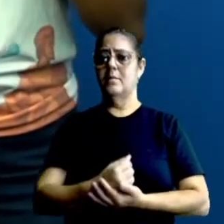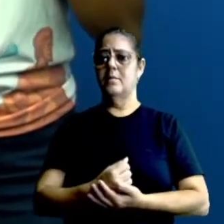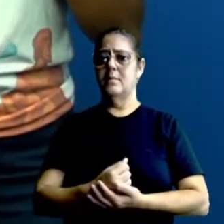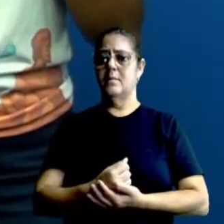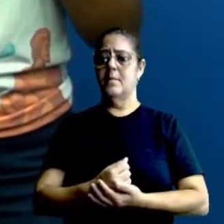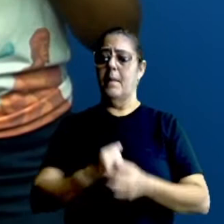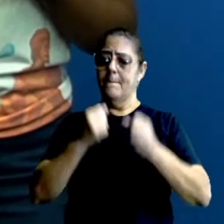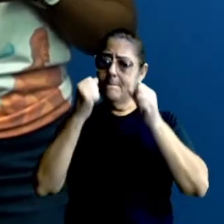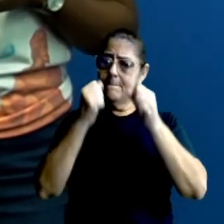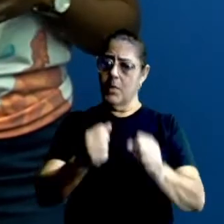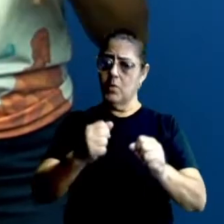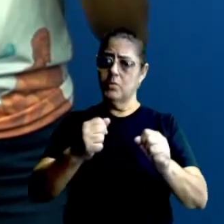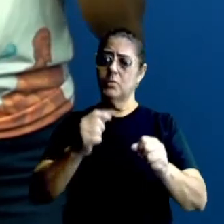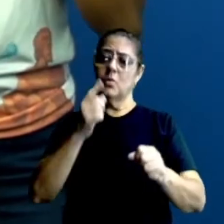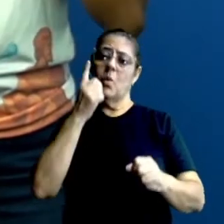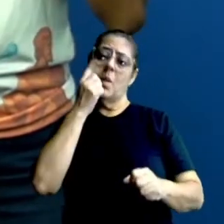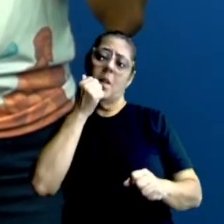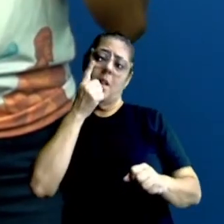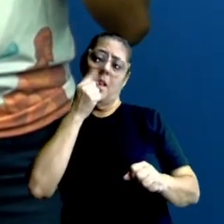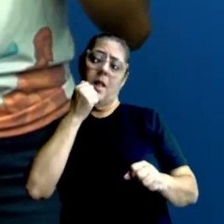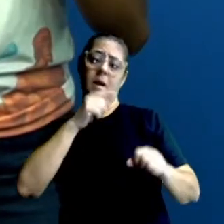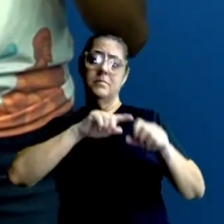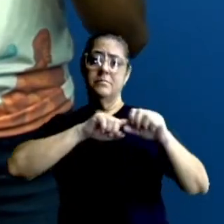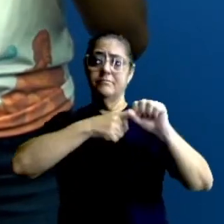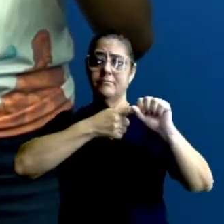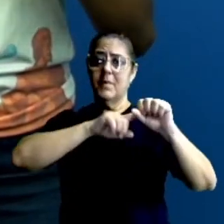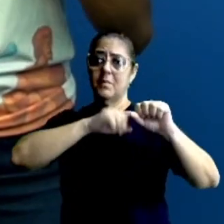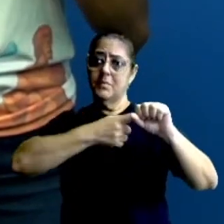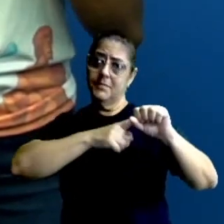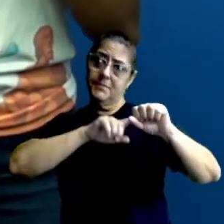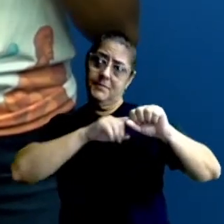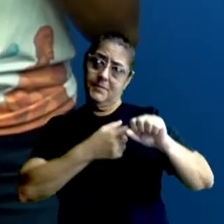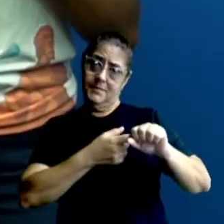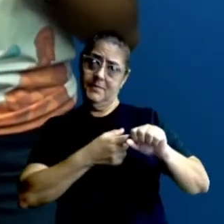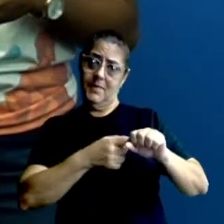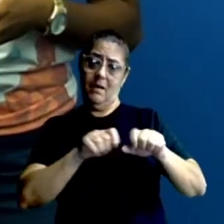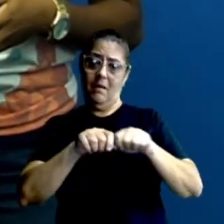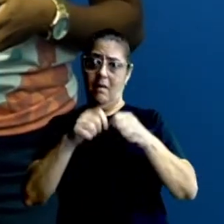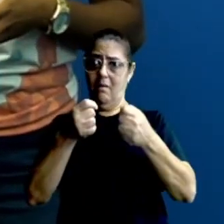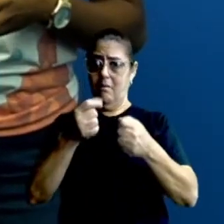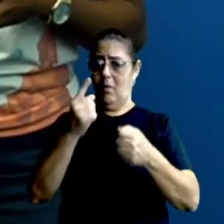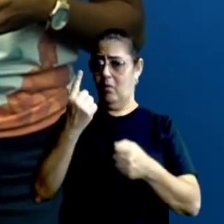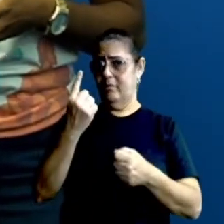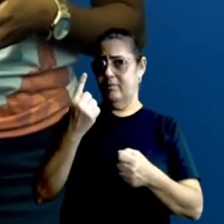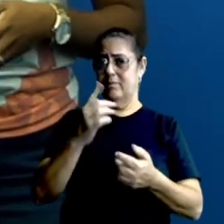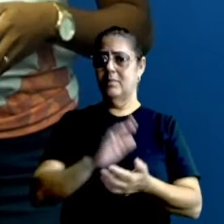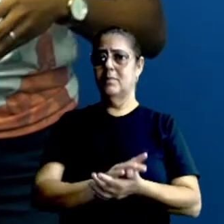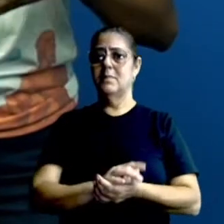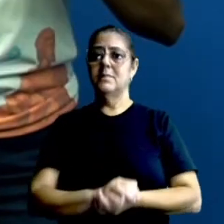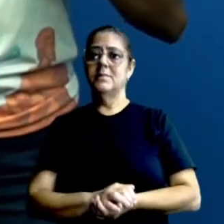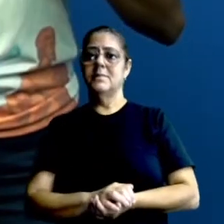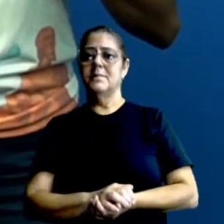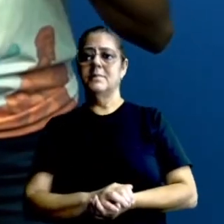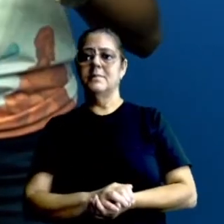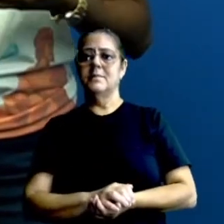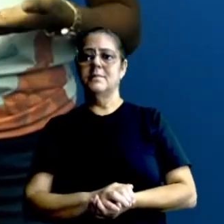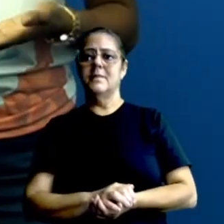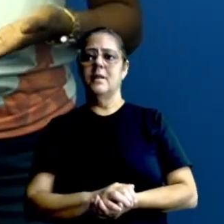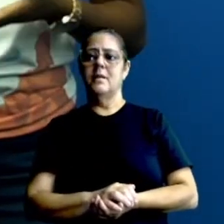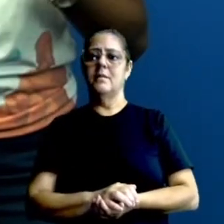posso apontar meu lápiz eu ouço isso praticamente todos os dias então você pode usar essa frase